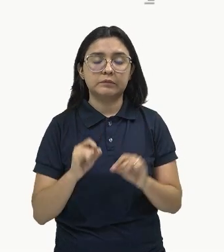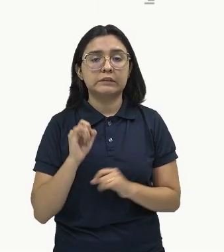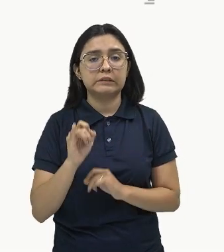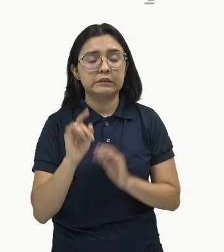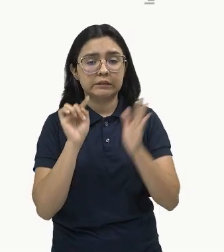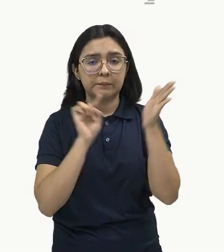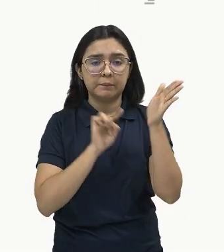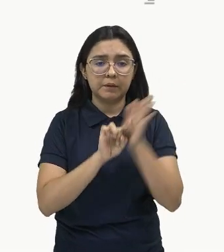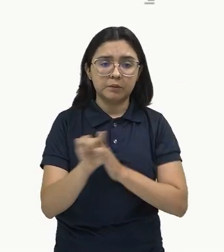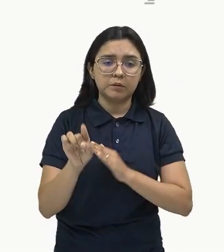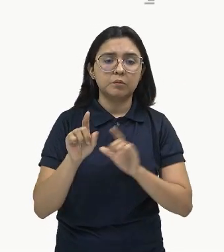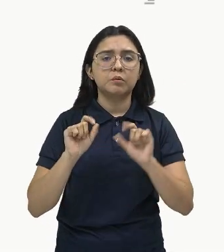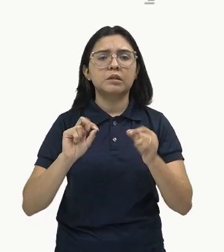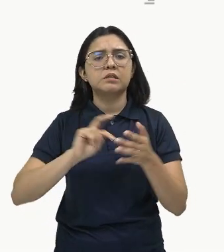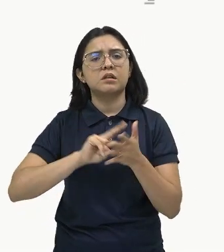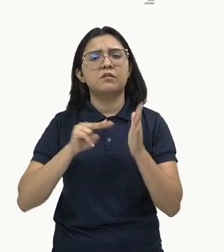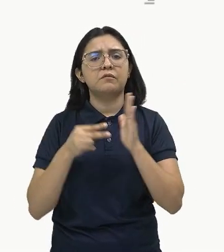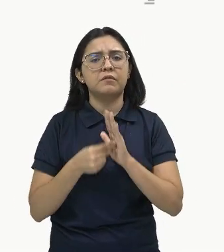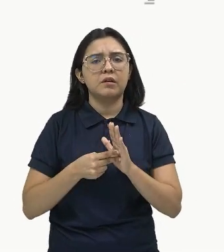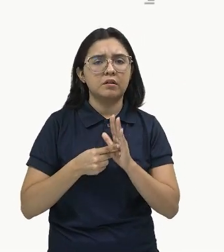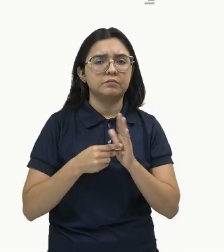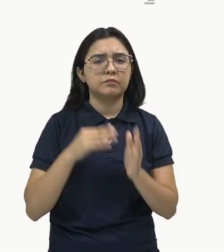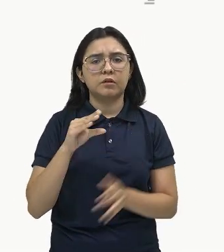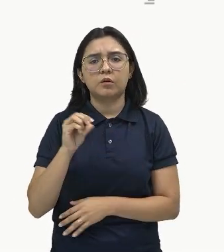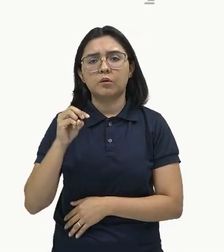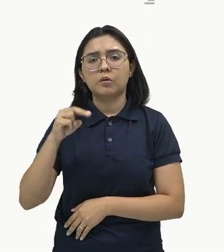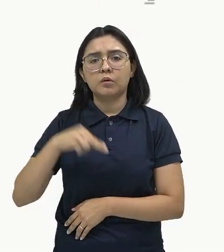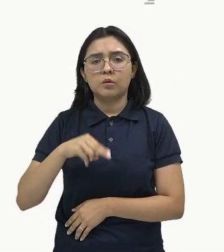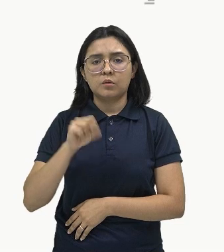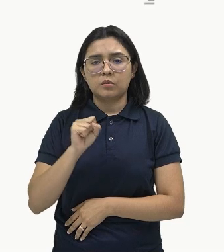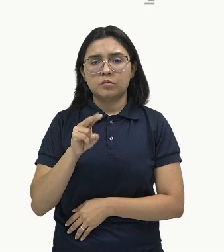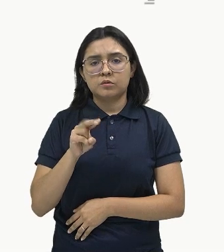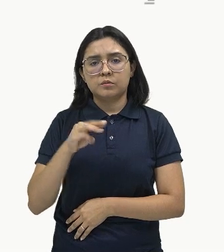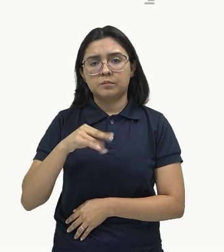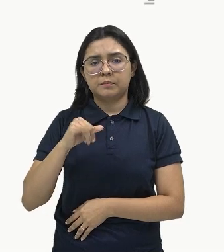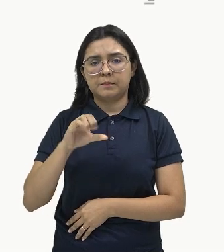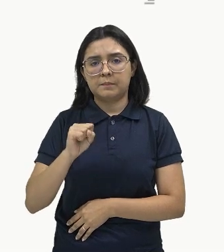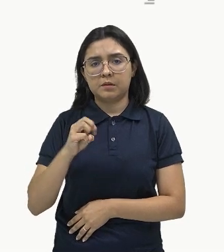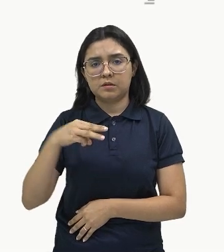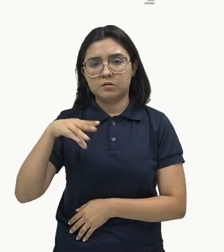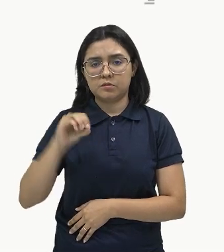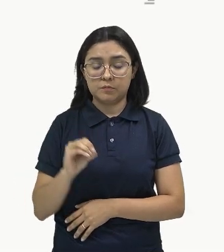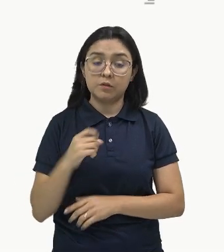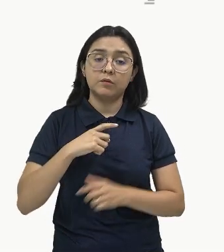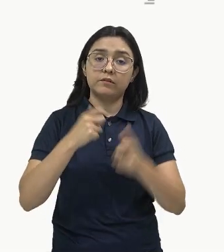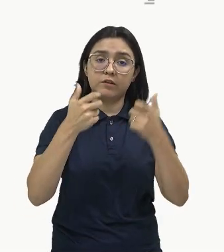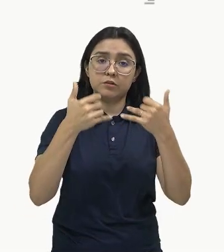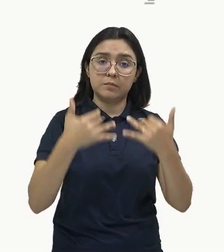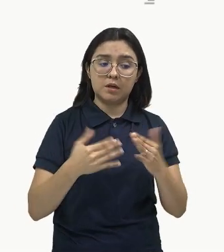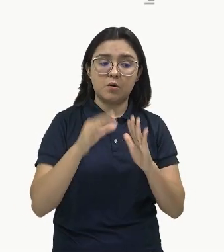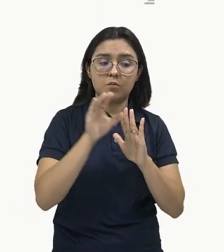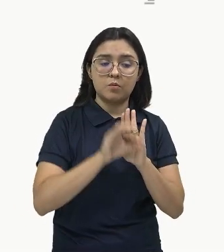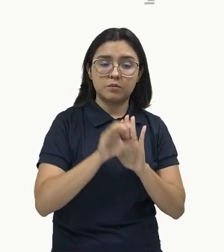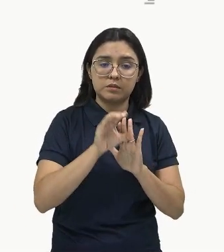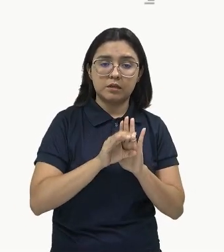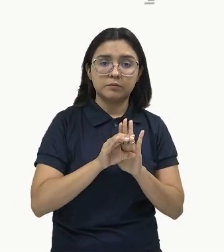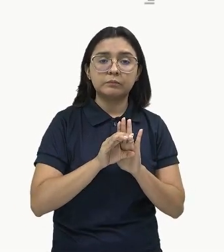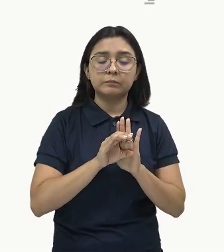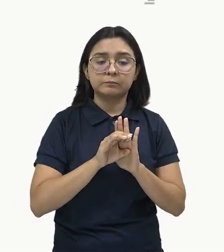que é consumismo, né, nesse texto, ele vai dizer qual é a definição, né? Então, ele começa aqui,